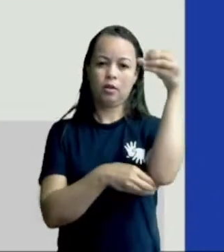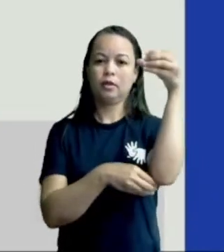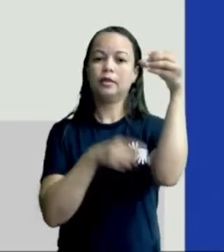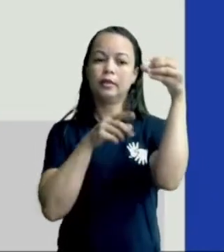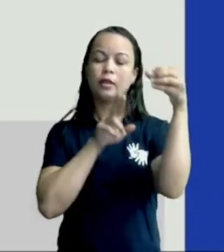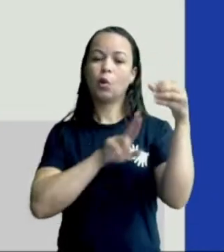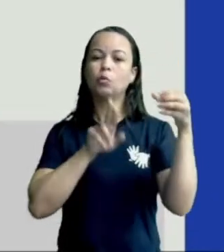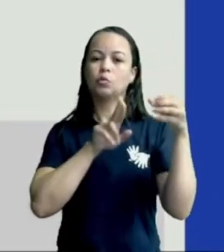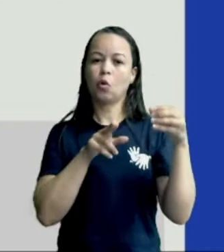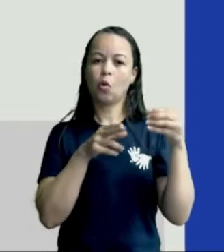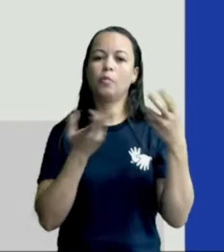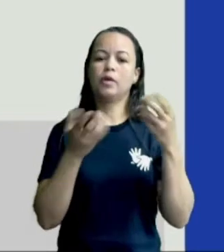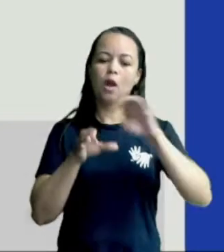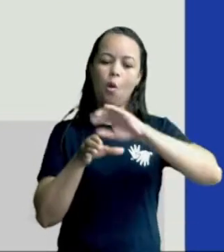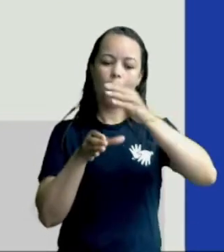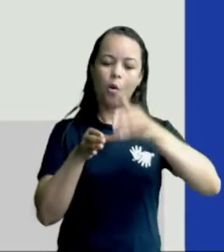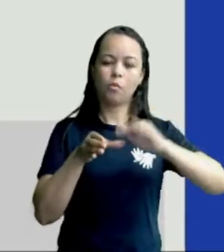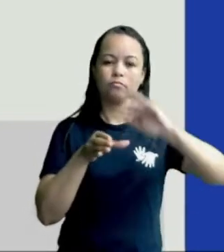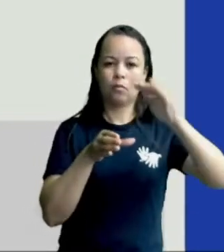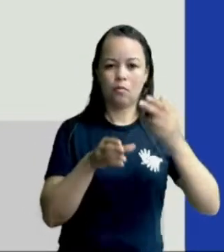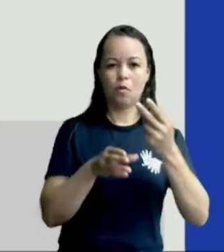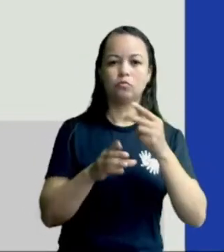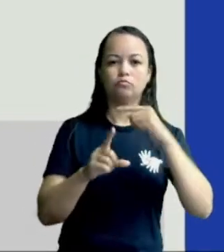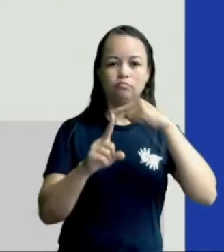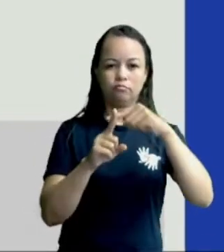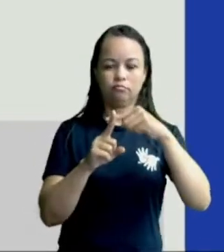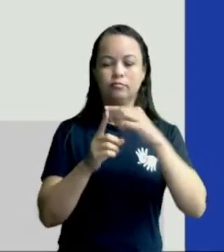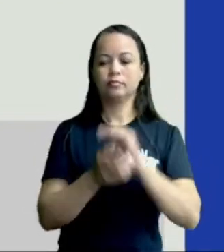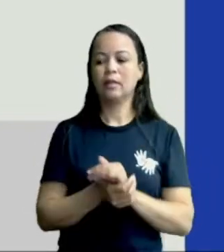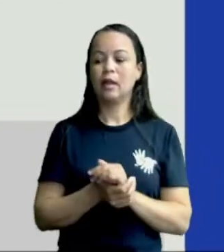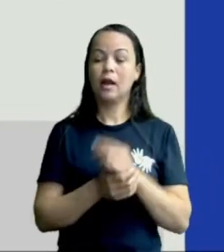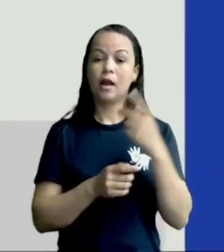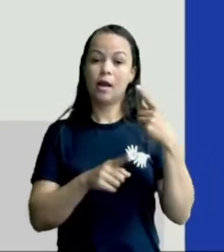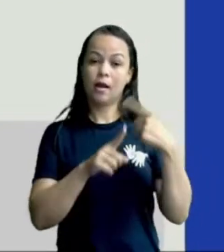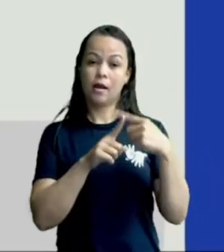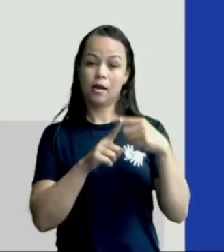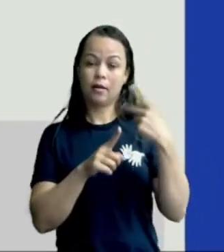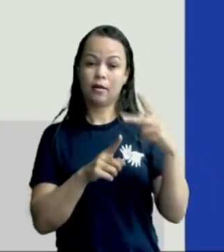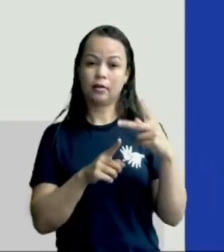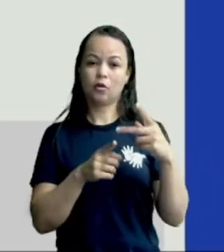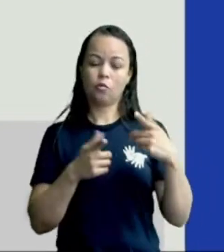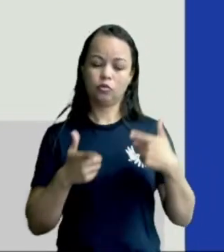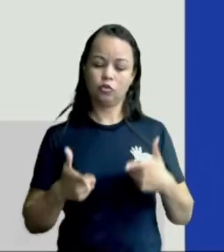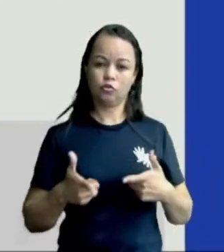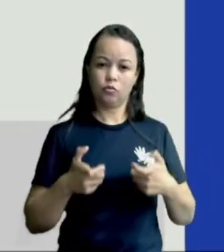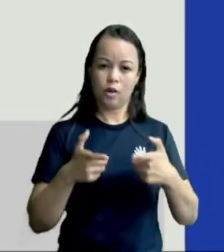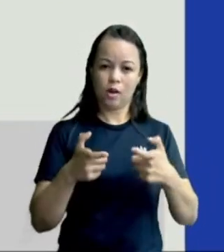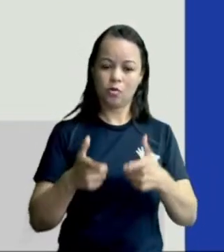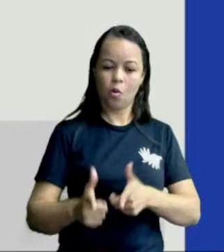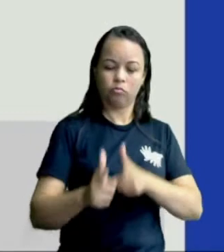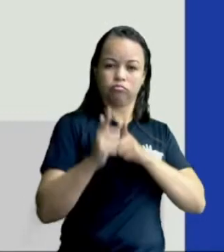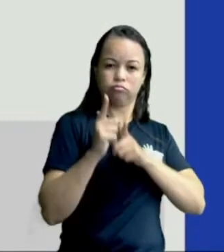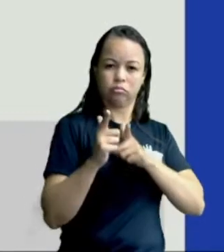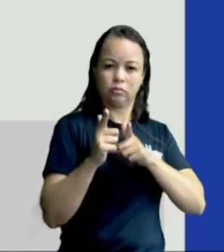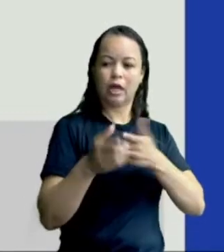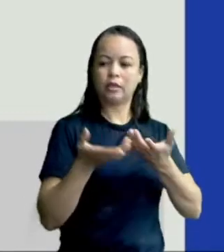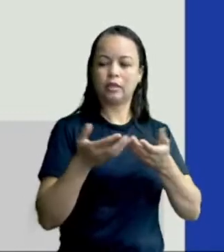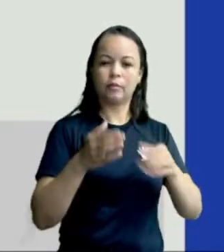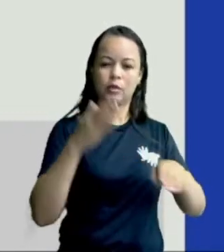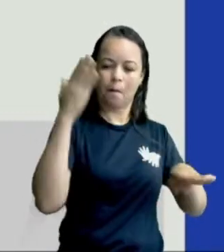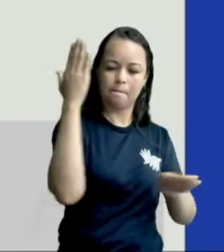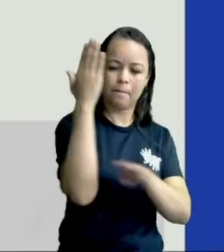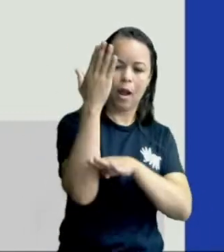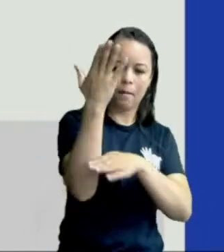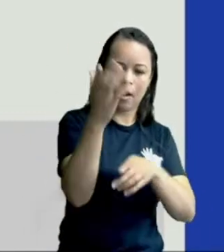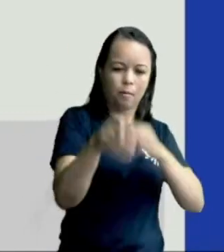Tabocas. Por quê? Esse tipo de vegetação serviu também como instrumento de arma, né, nessa batalha, e